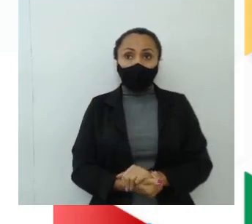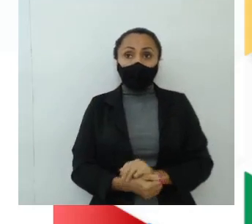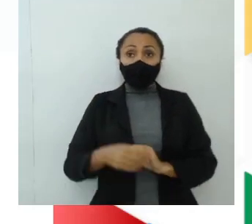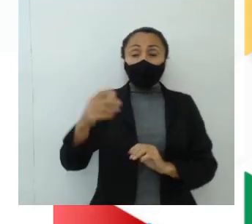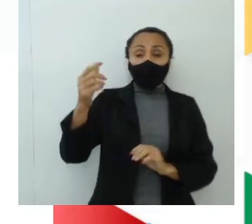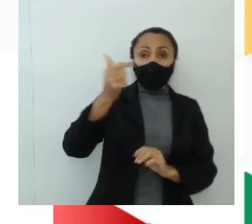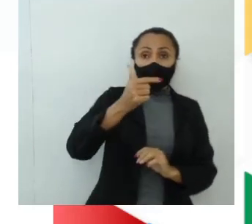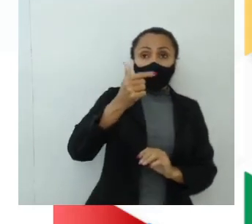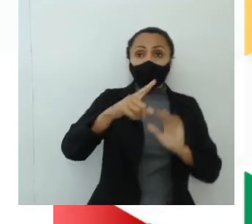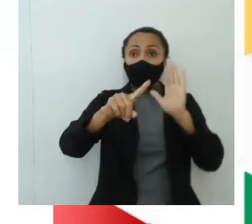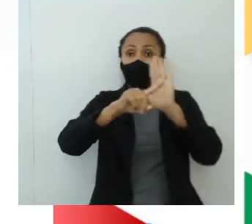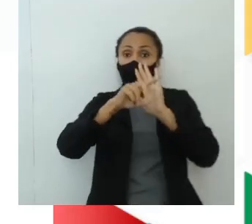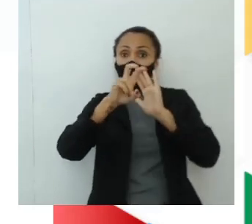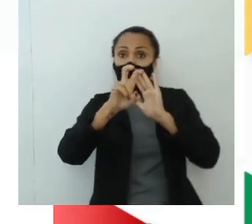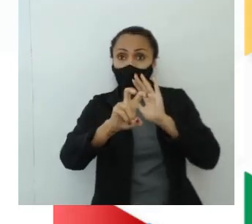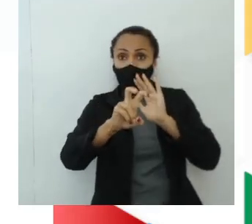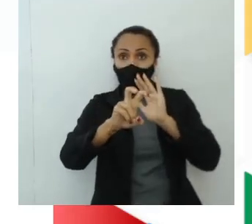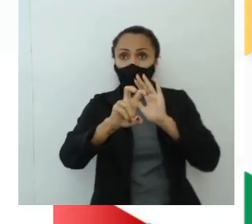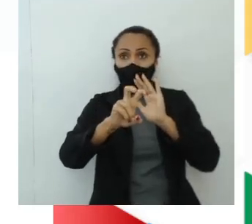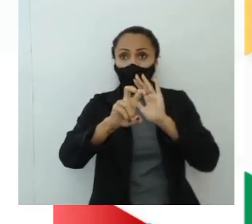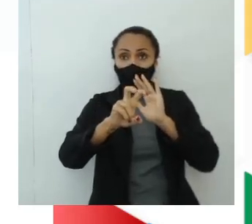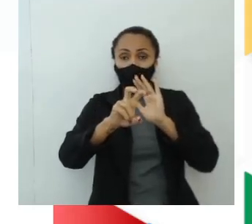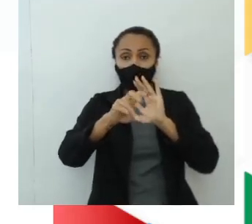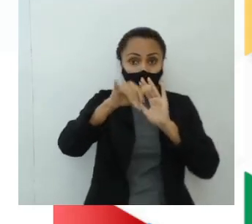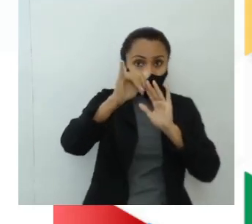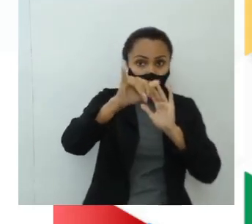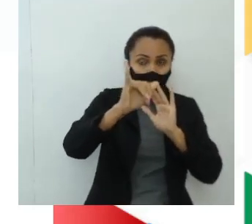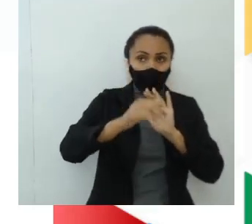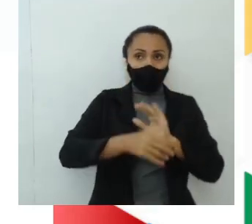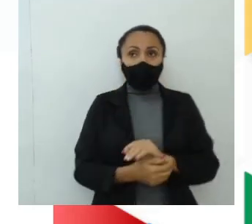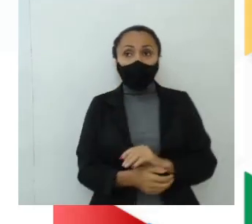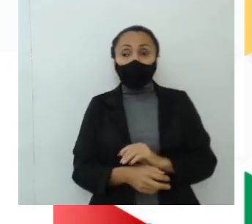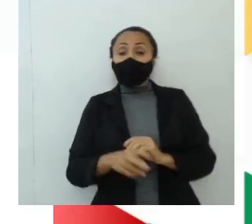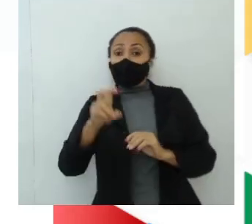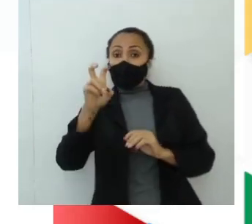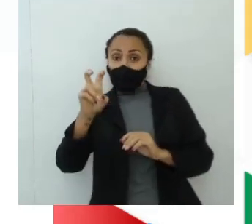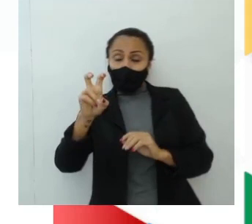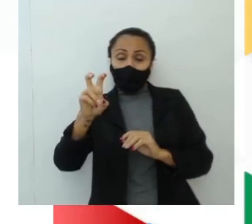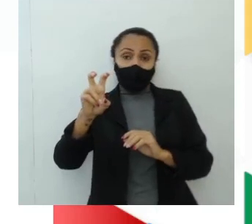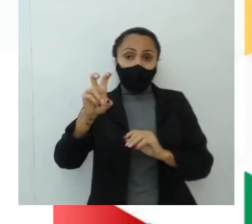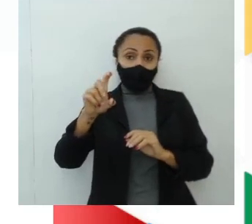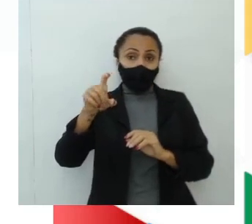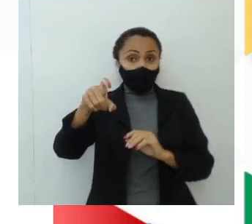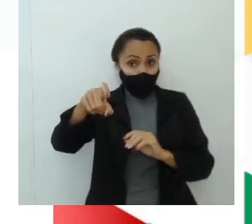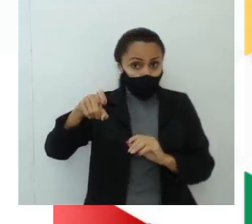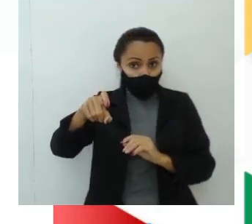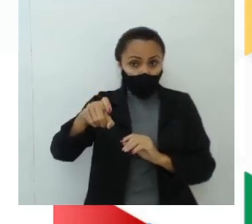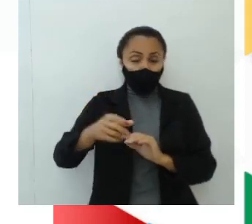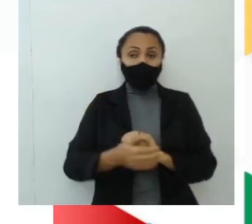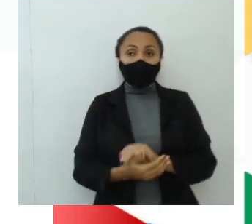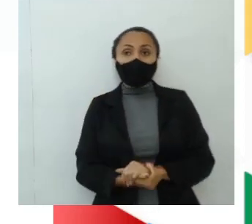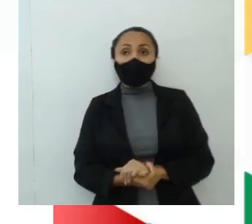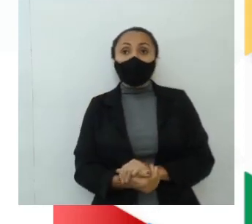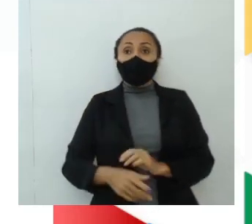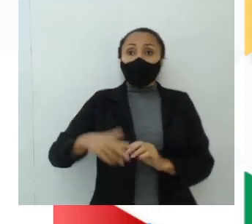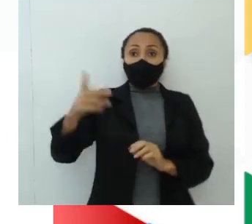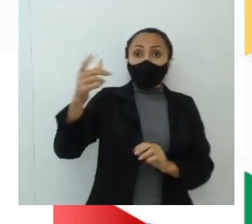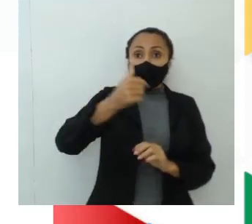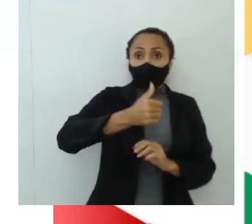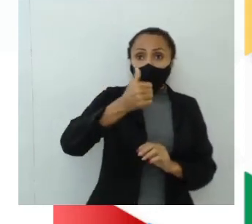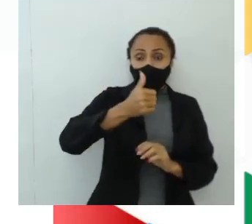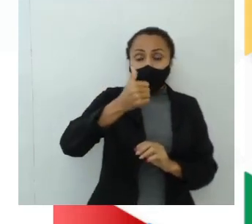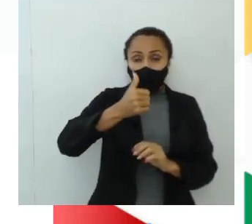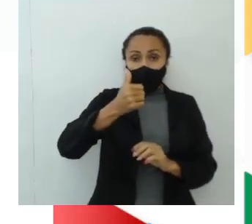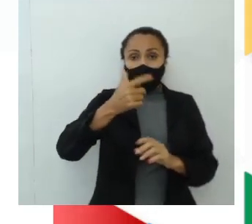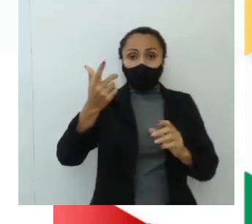quadrante é menos 5, menos 5 para Y e 5 para X. Quando ele vai para o primeiro quadrante, todos os dois são